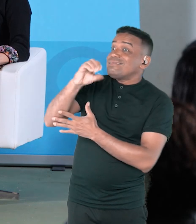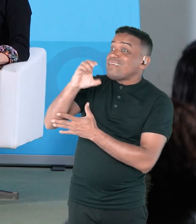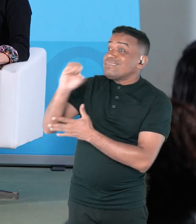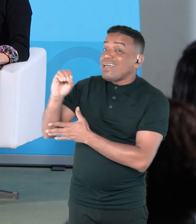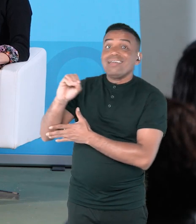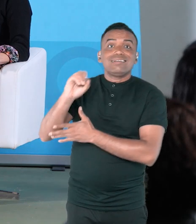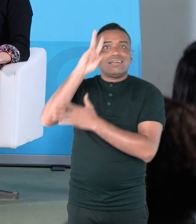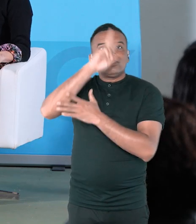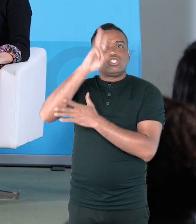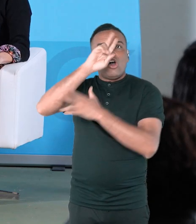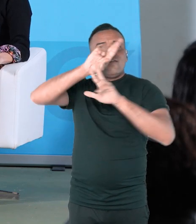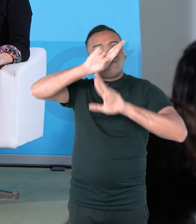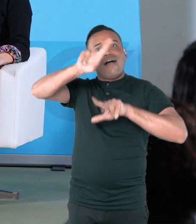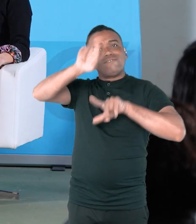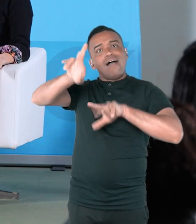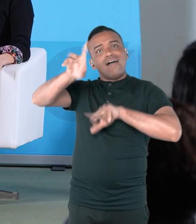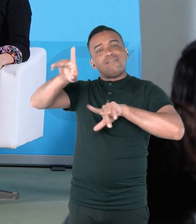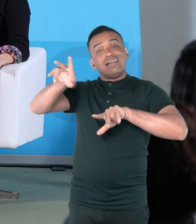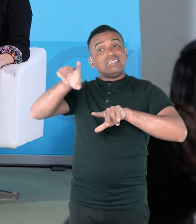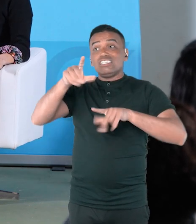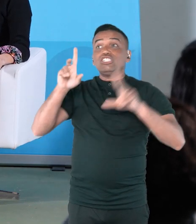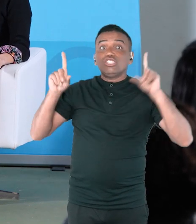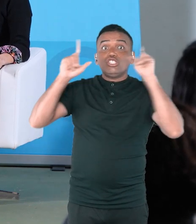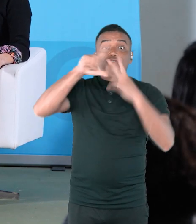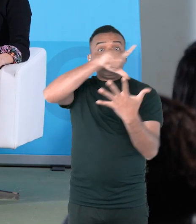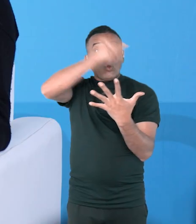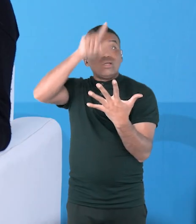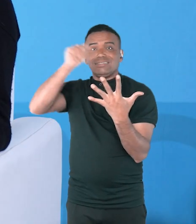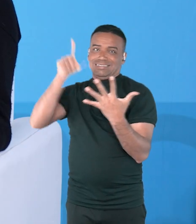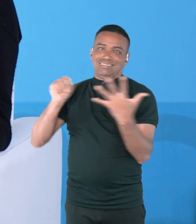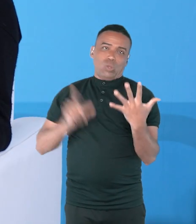300 histórias, quase 300. Foi difícil essa seleção,